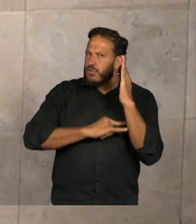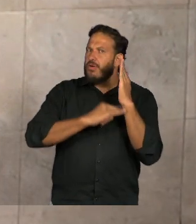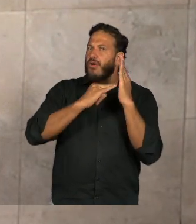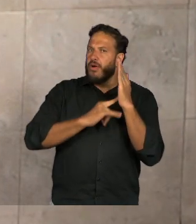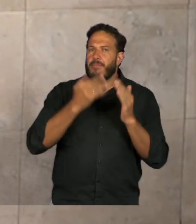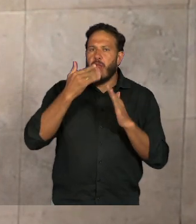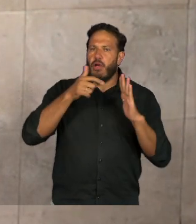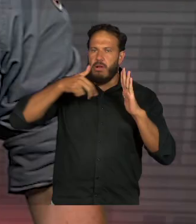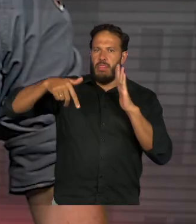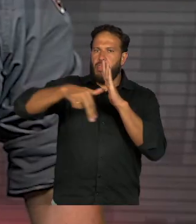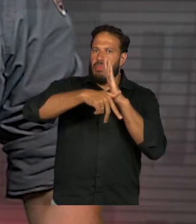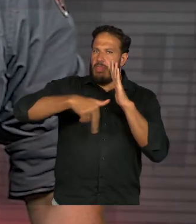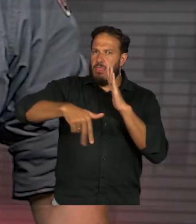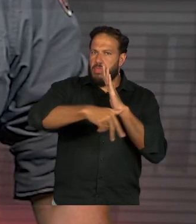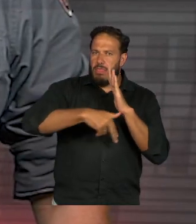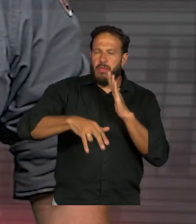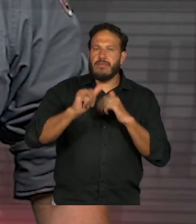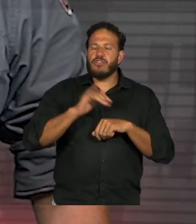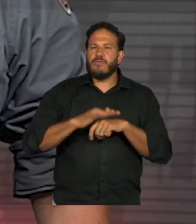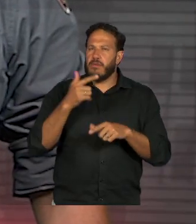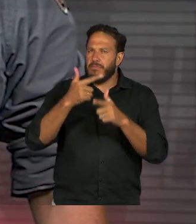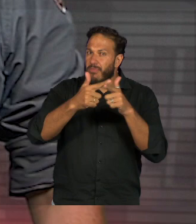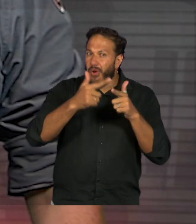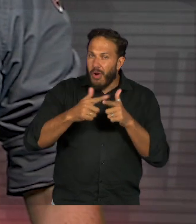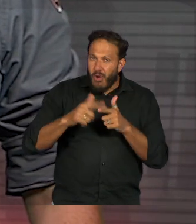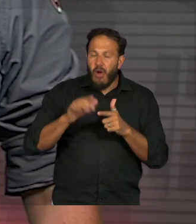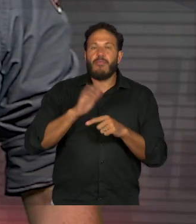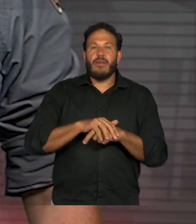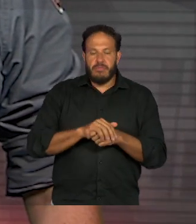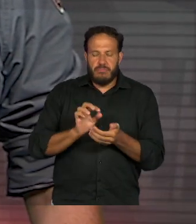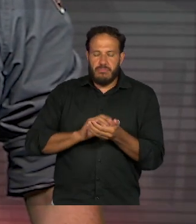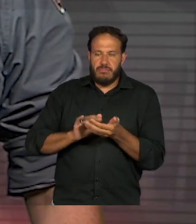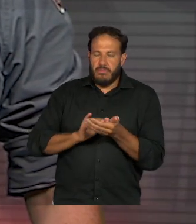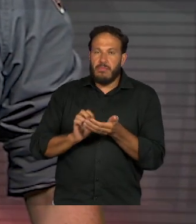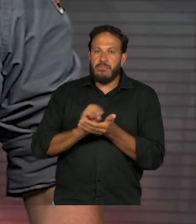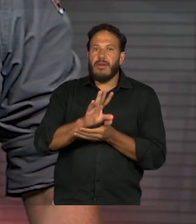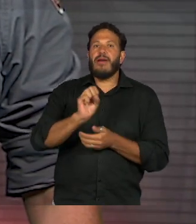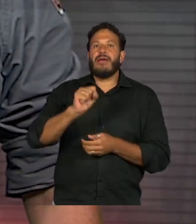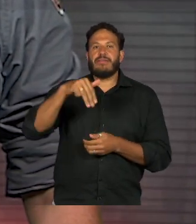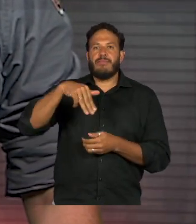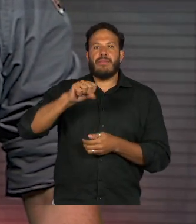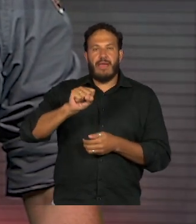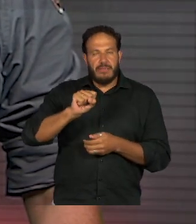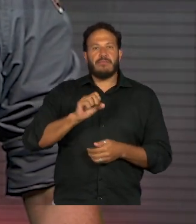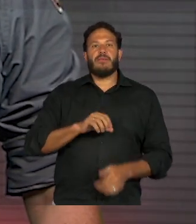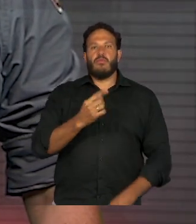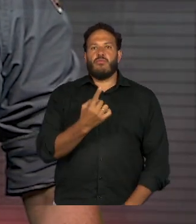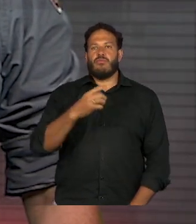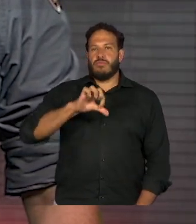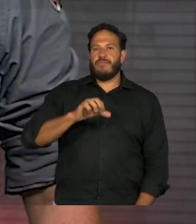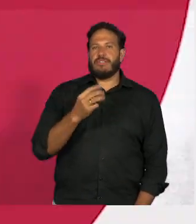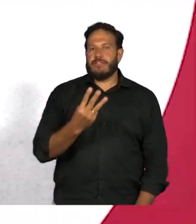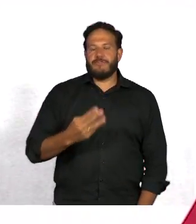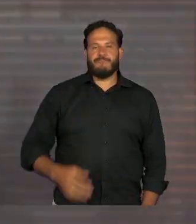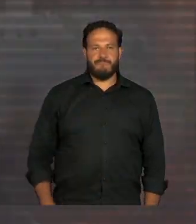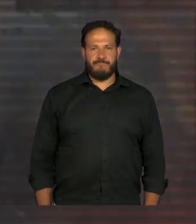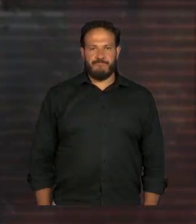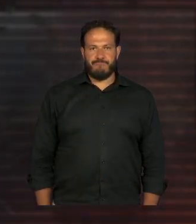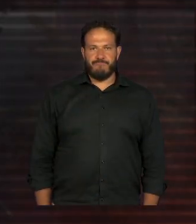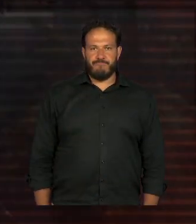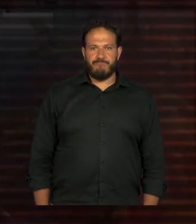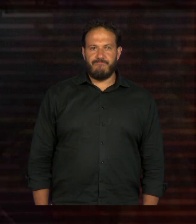preferência às escadas. Se tiver algum problema, ligue para o Corpo de Bombeiros, Disque 193.